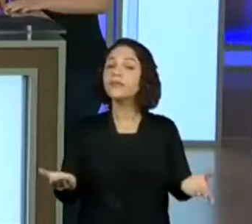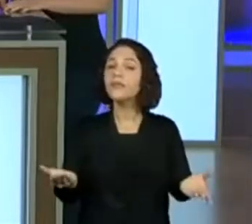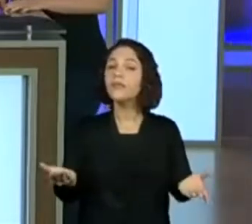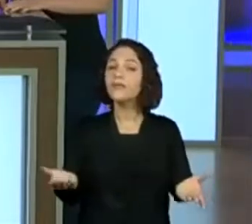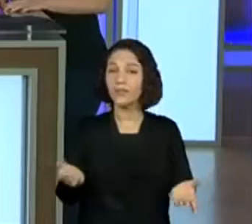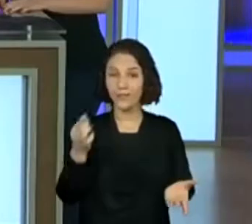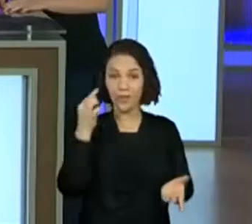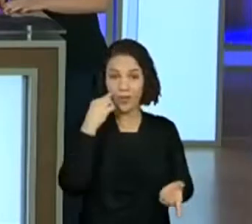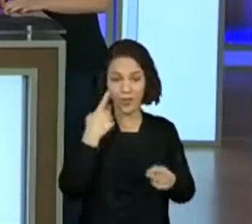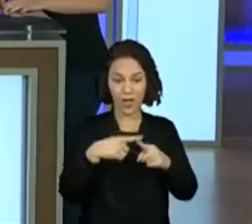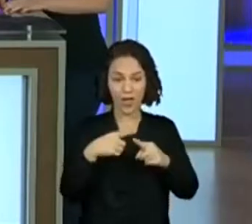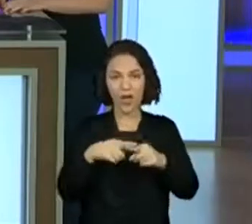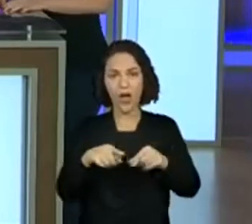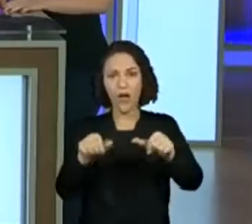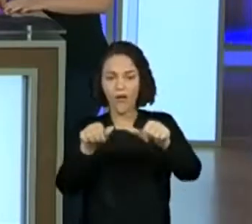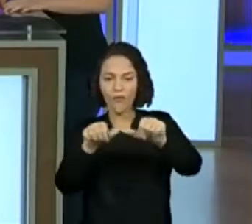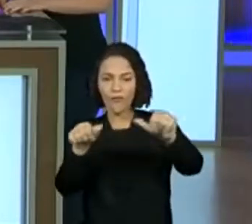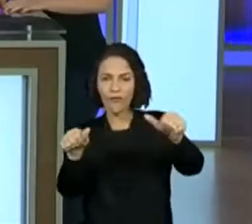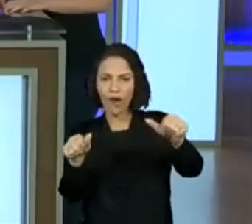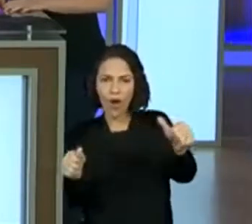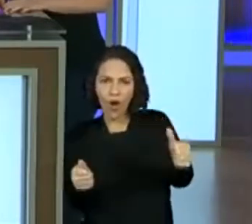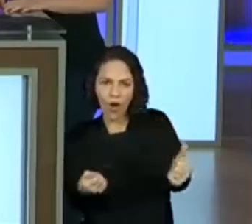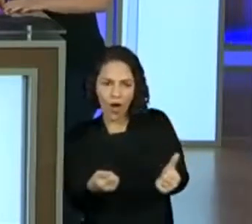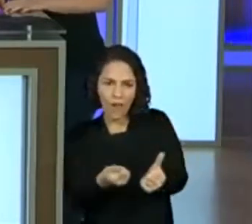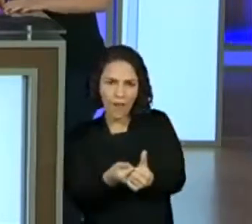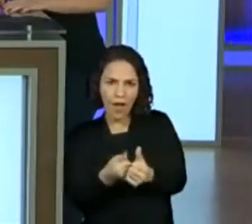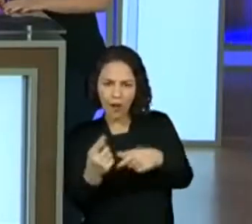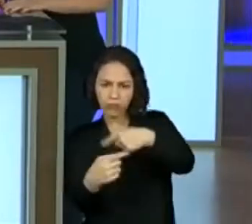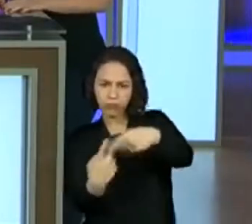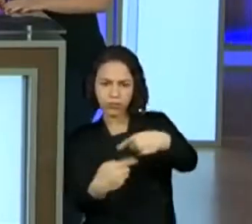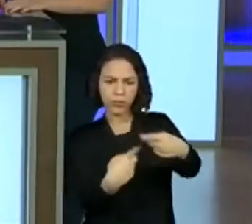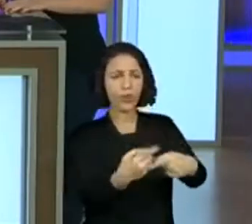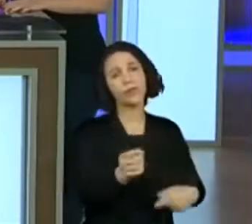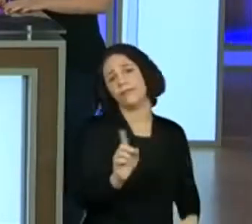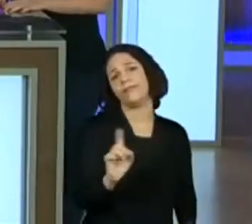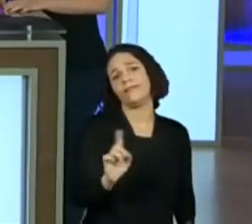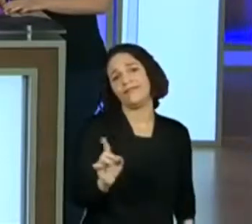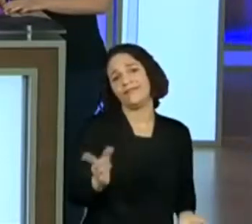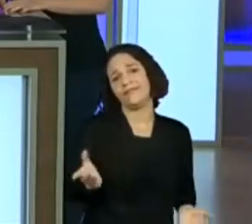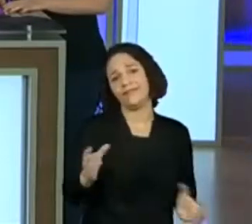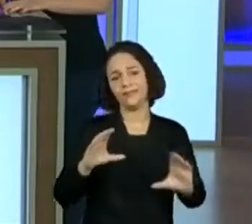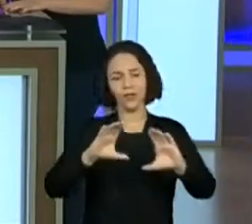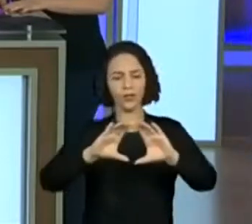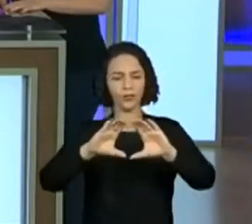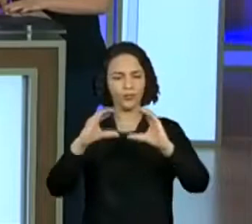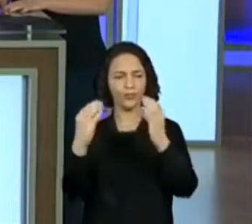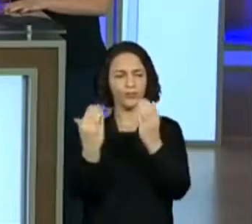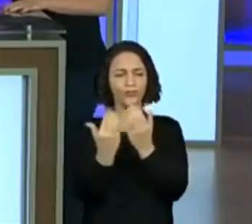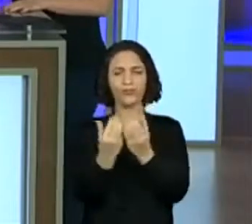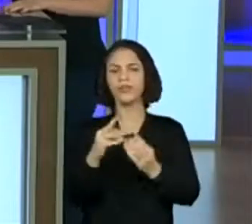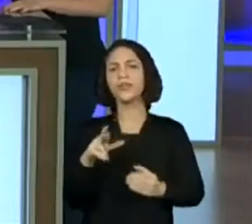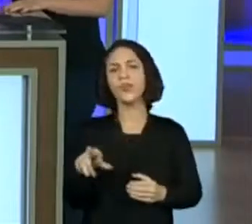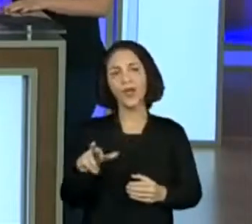formato arredondado? Não. Ó, o Caio já tá falando até quais são os...